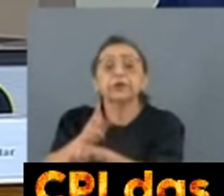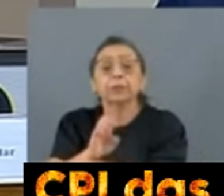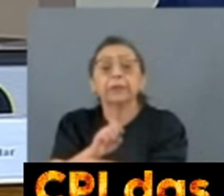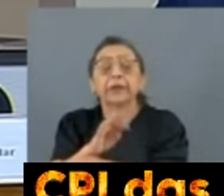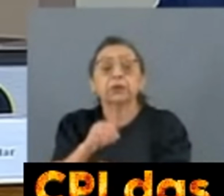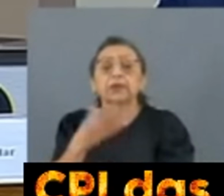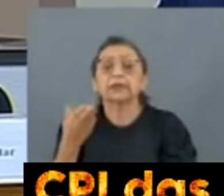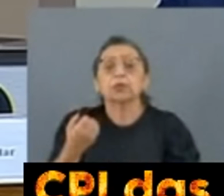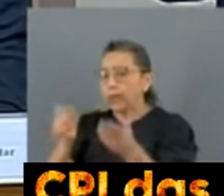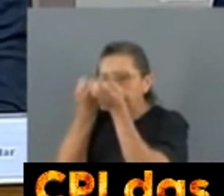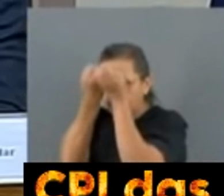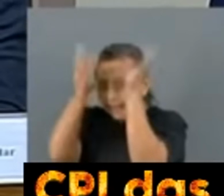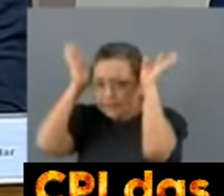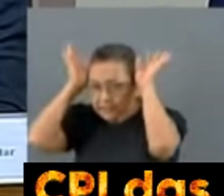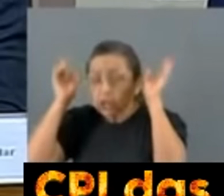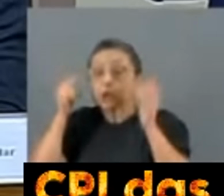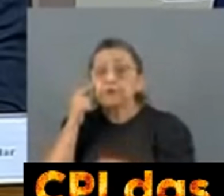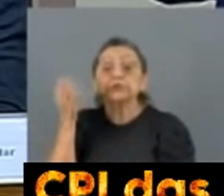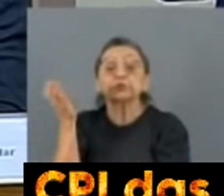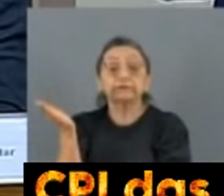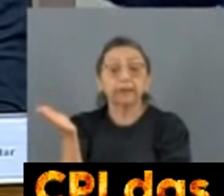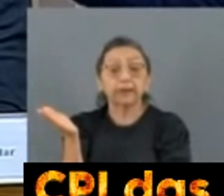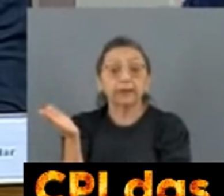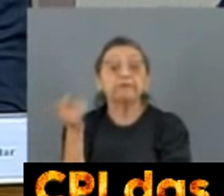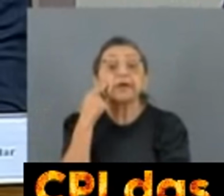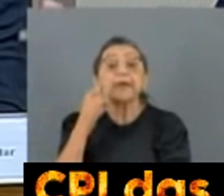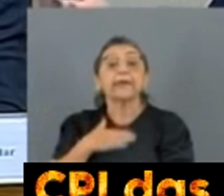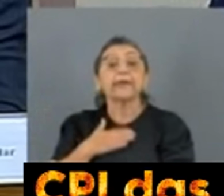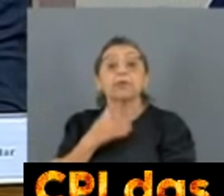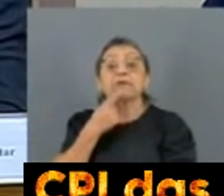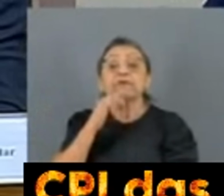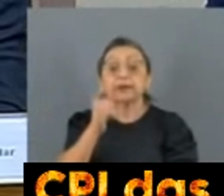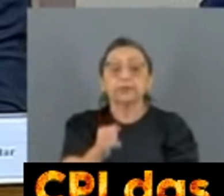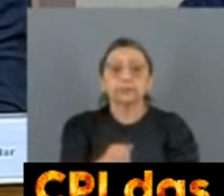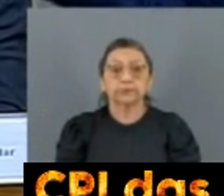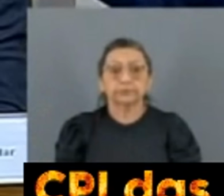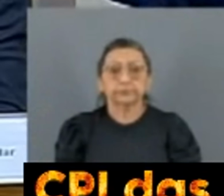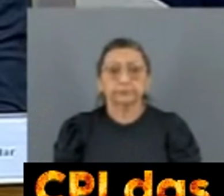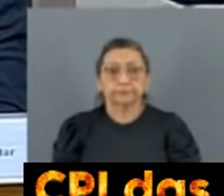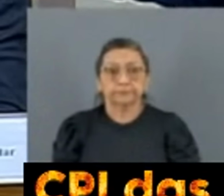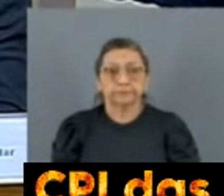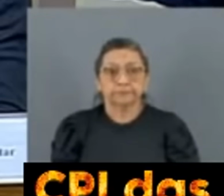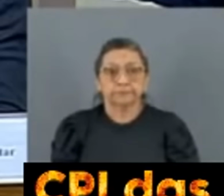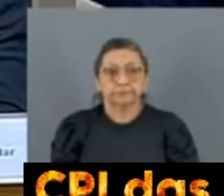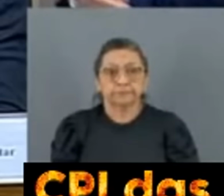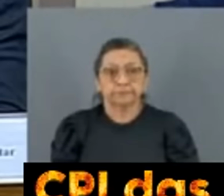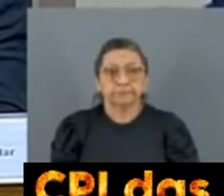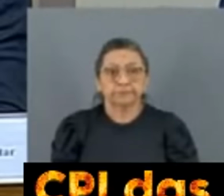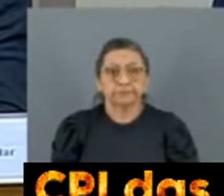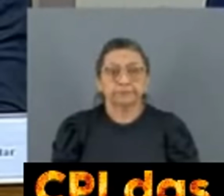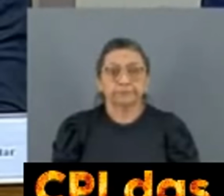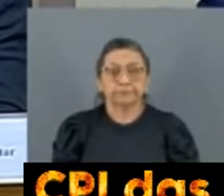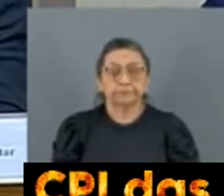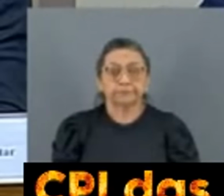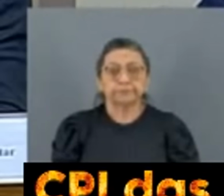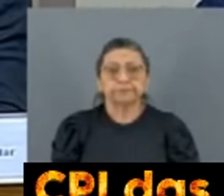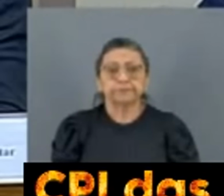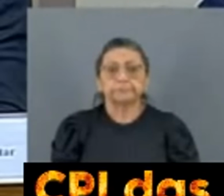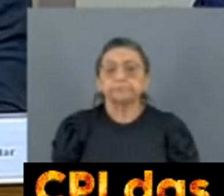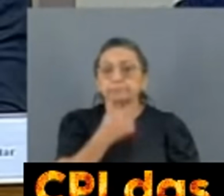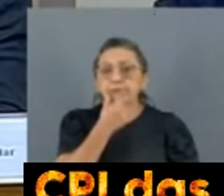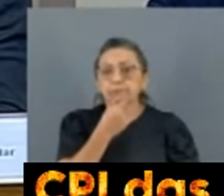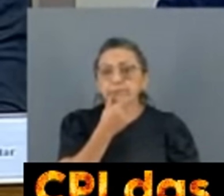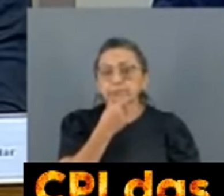botou agora? Que número é? Se é o que eu digo, se eu coloco lá na boca dele. O índio Beto aí.